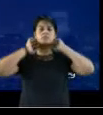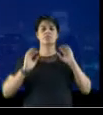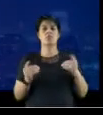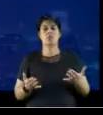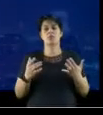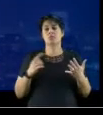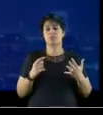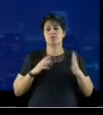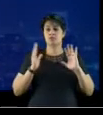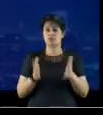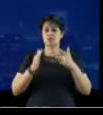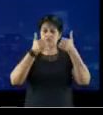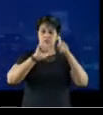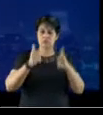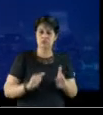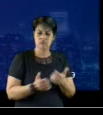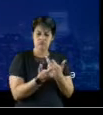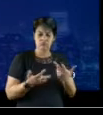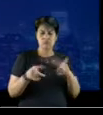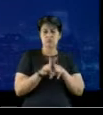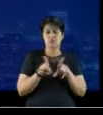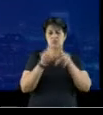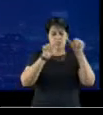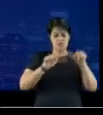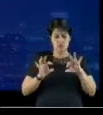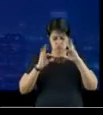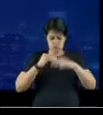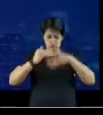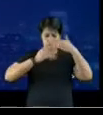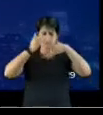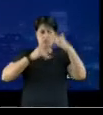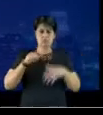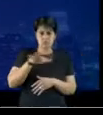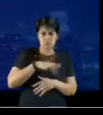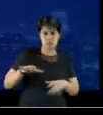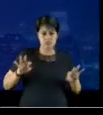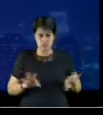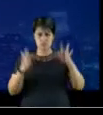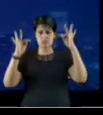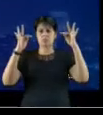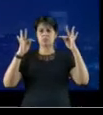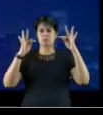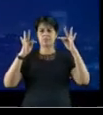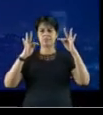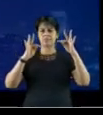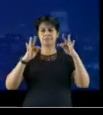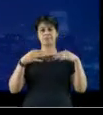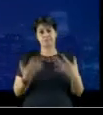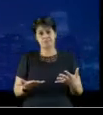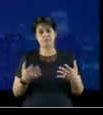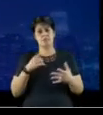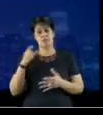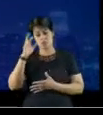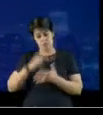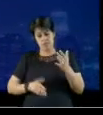realidade, e considerando o desenvolvimento ainda incipiente dessa tecnologia no Brasil, o então conselheiro relator